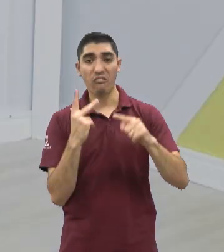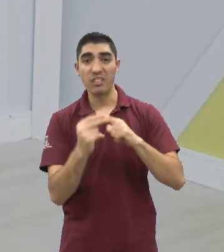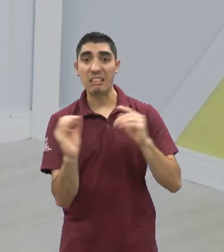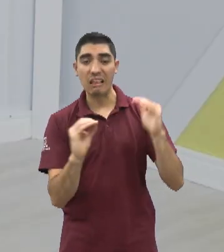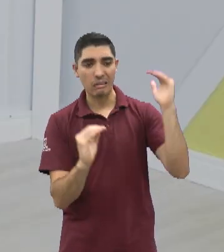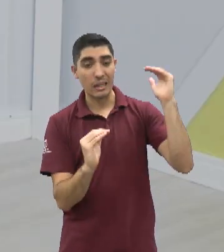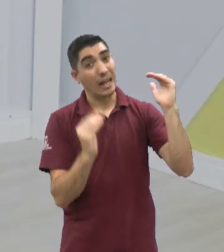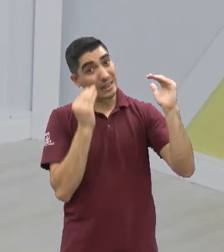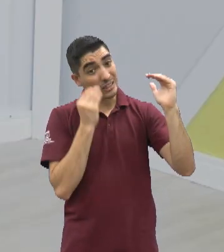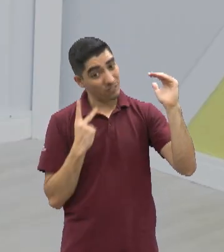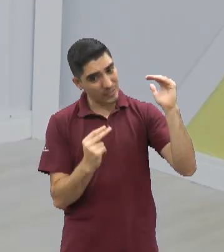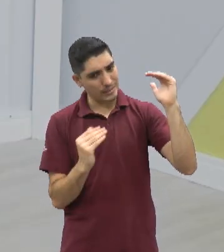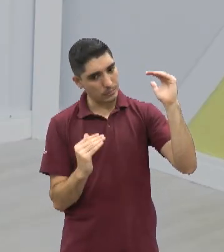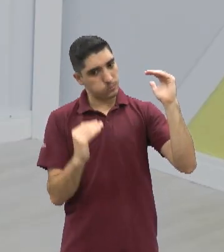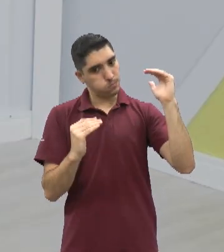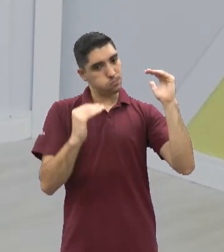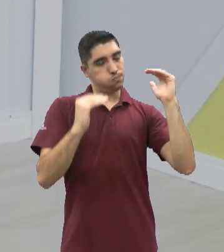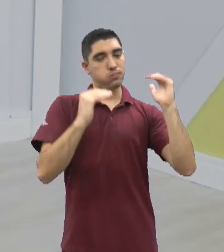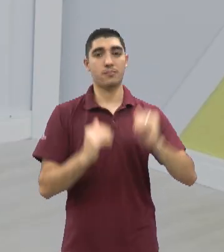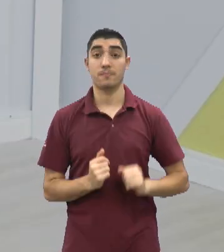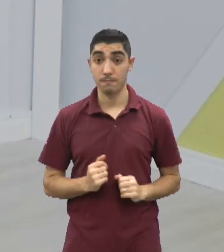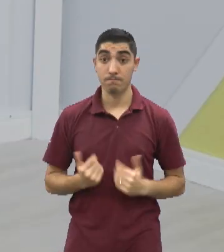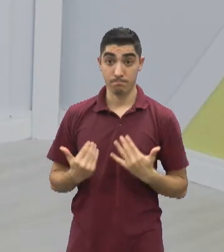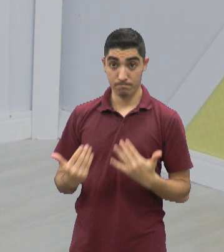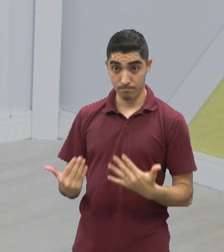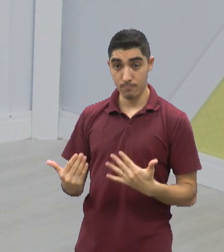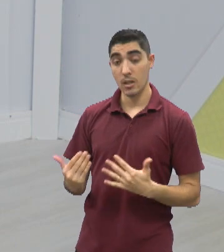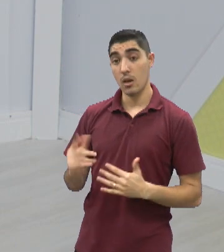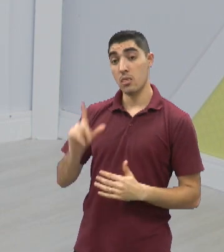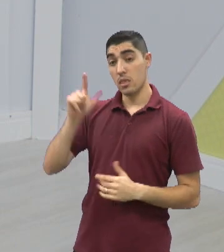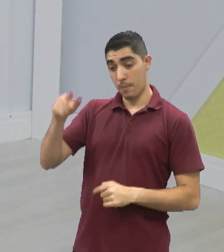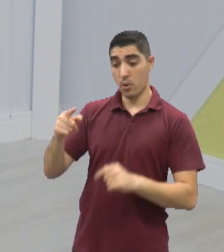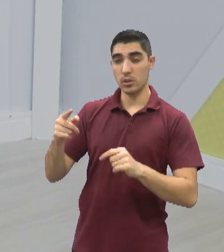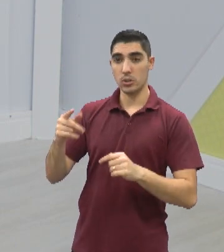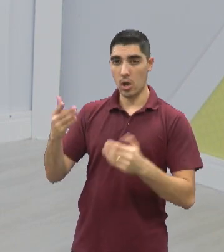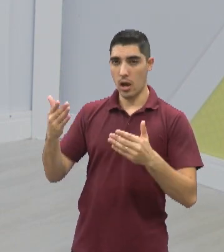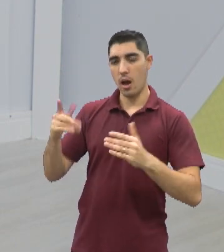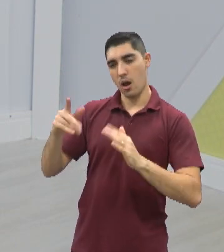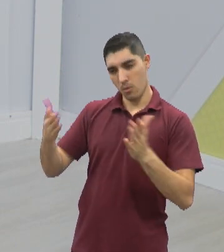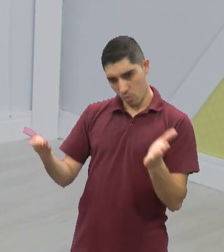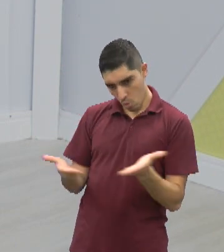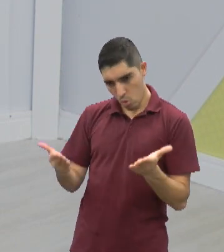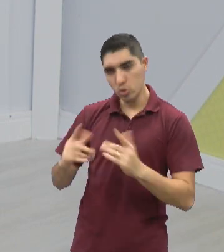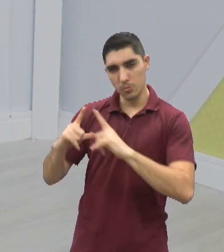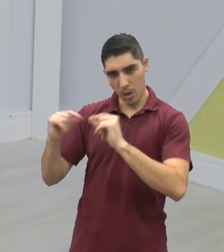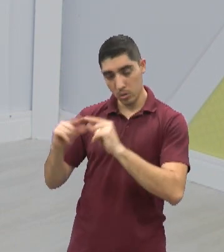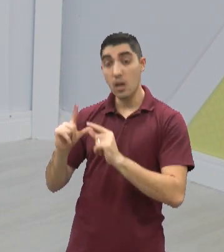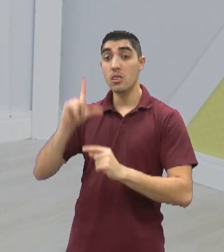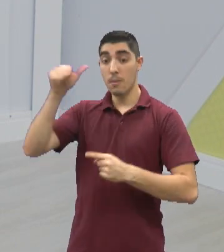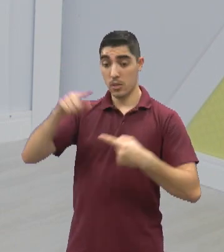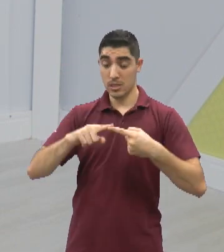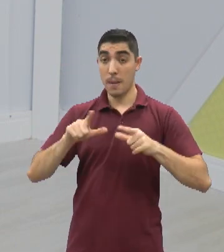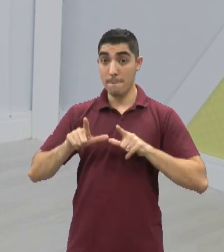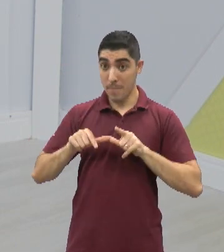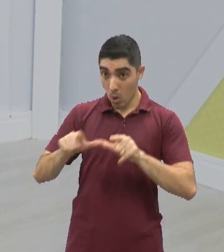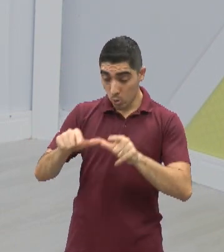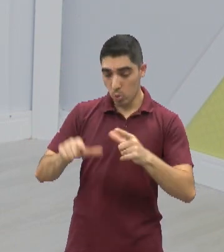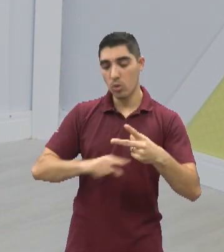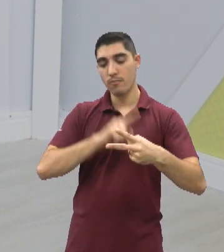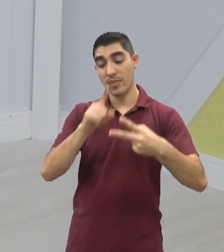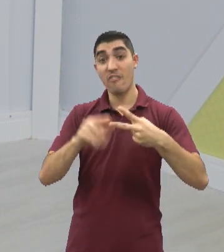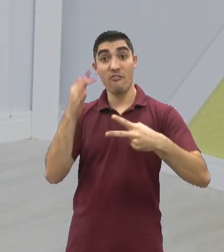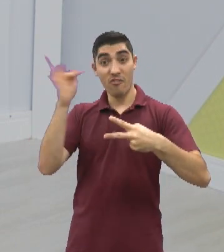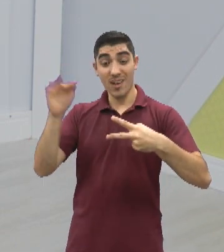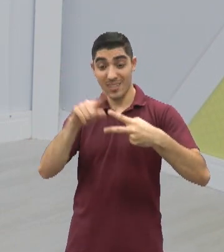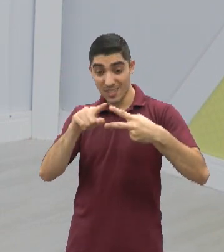Lembrando que os próximos jogos do São José, os próximos 2 também serão fora de casa, justamente contra o Bauru e também contra a equipe de Franca. Ou